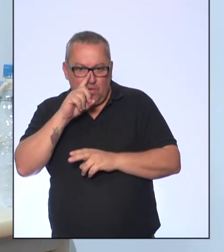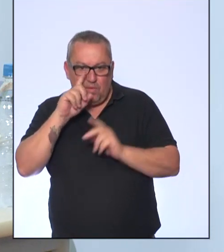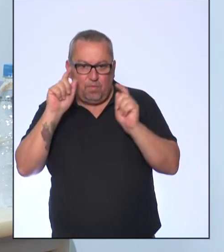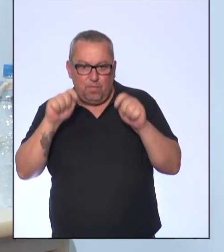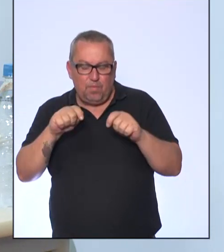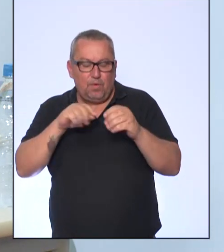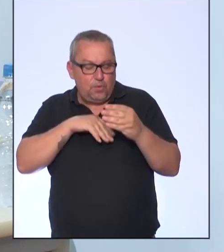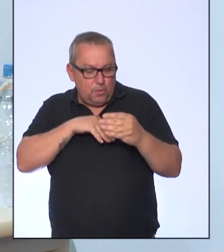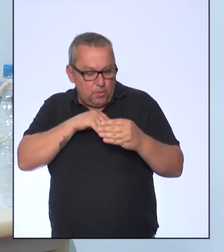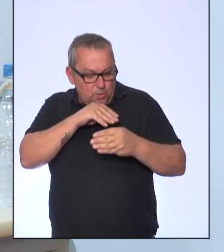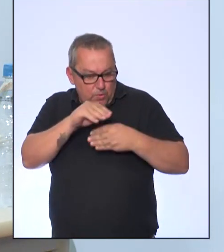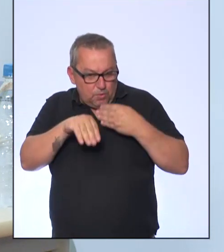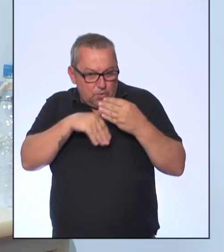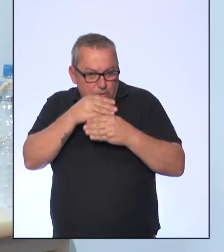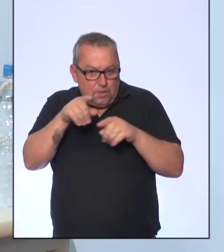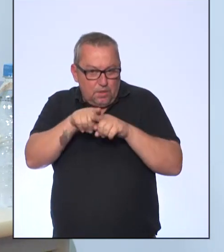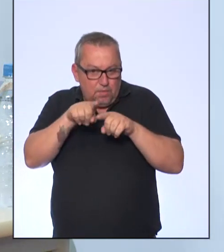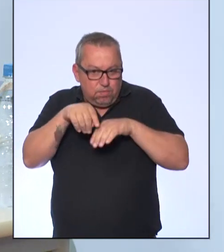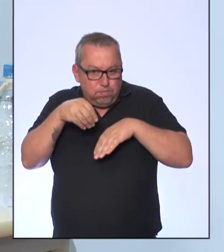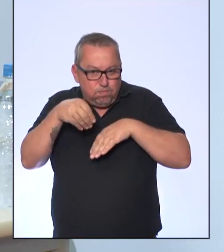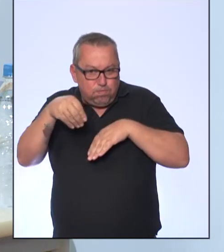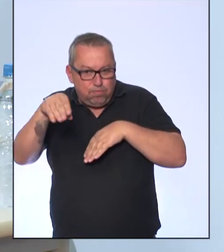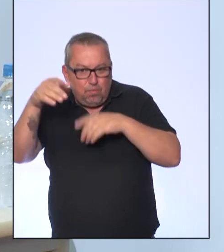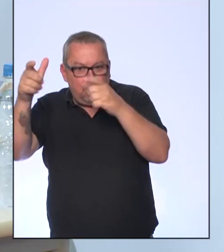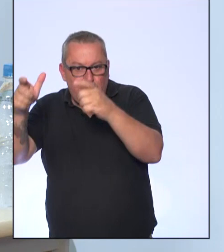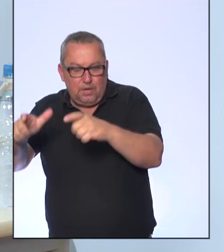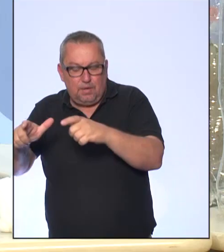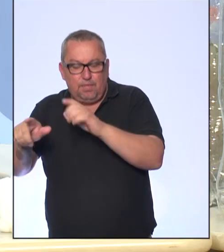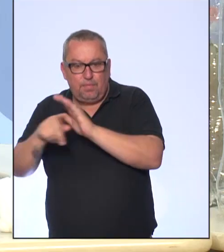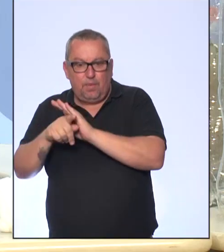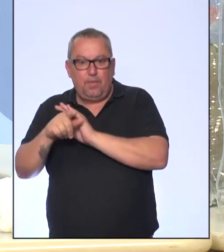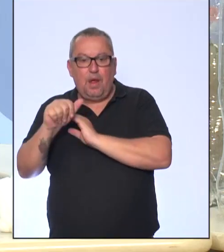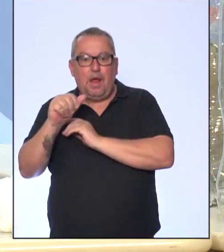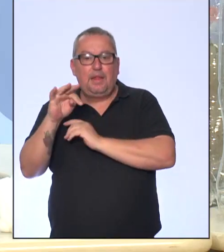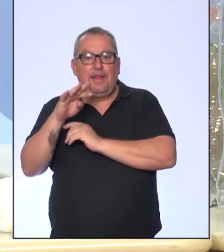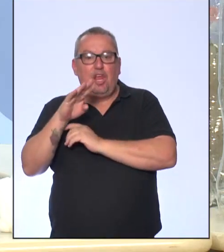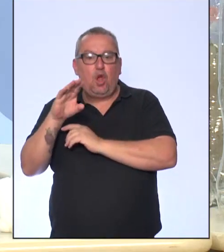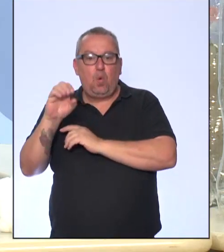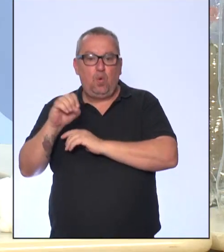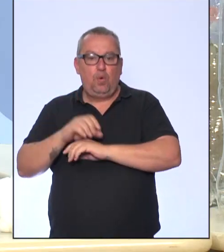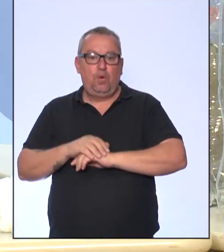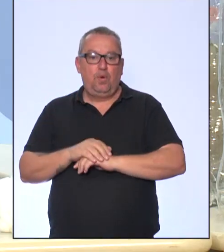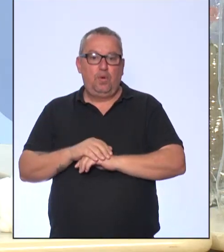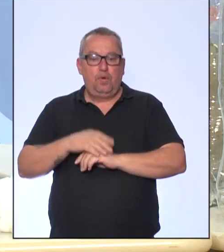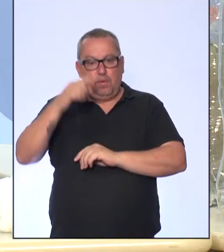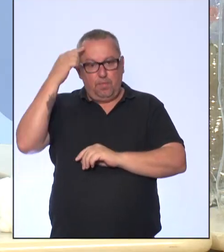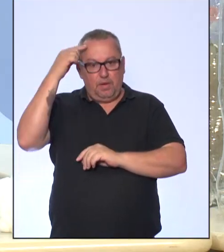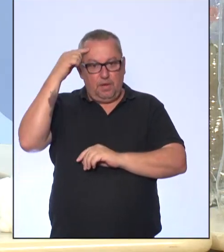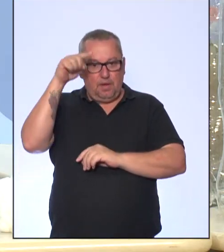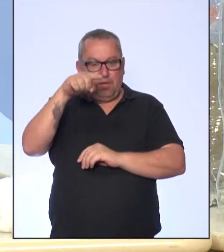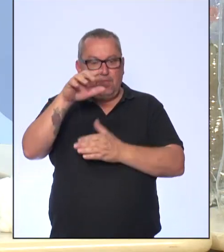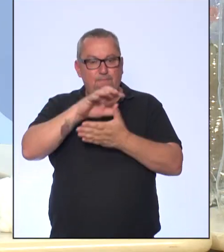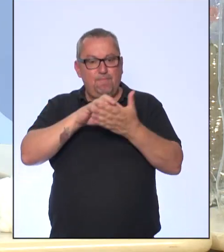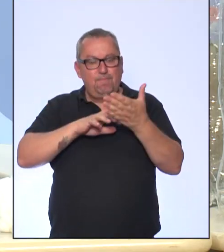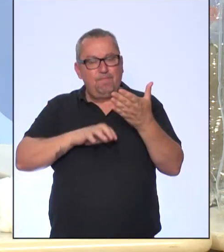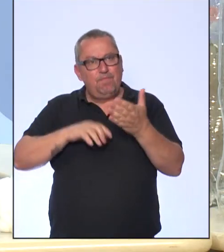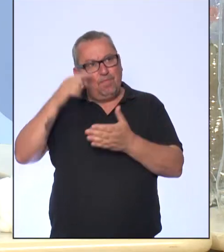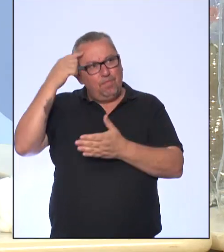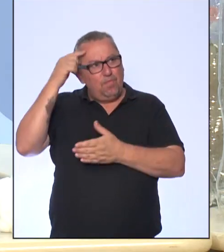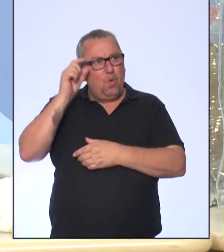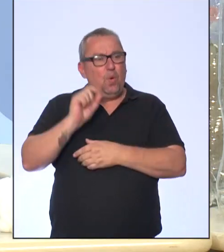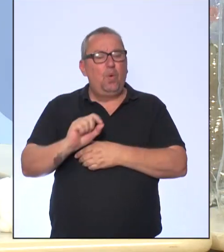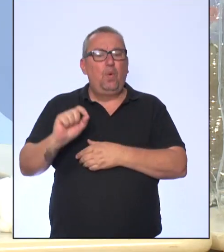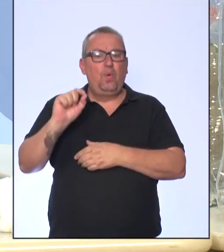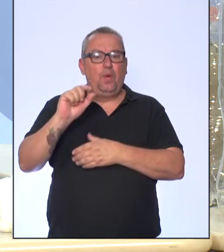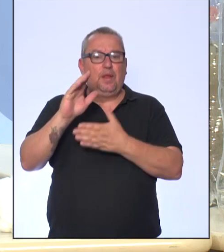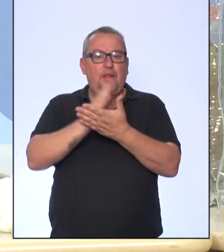ser embalados e enviados para aterros sanitários. Muito bem. Então, pensando nesse texto, o que a gente pode ver? Que